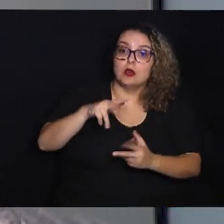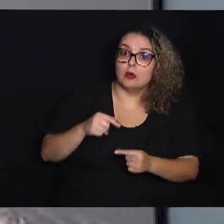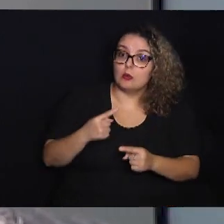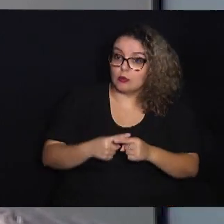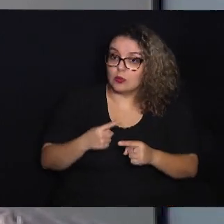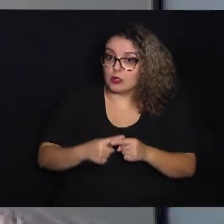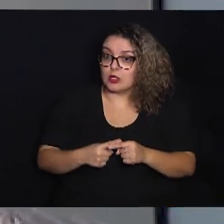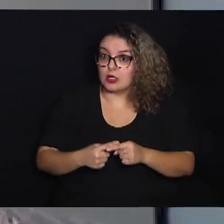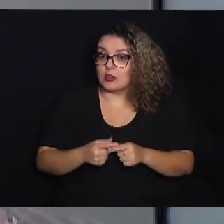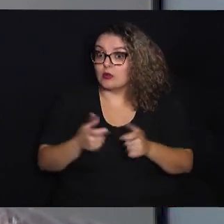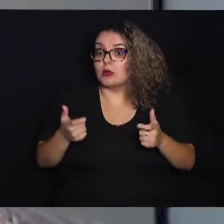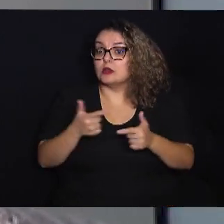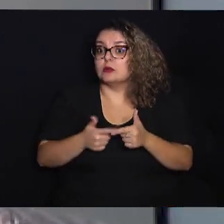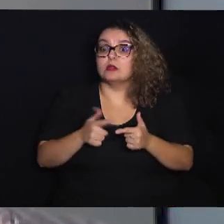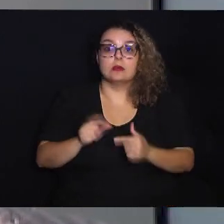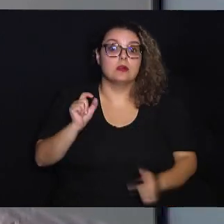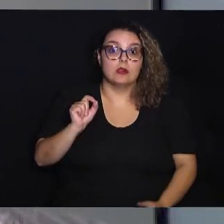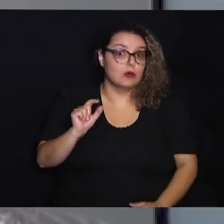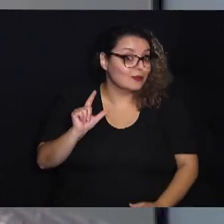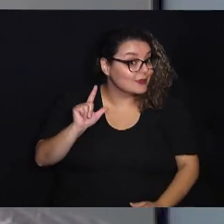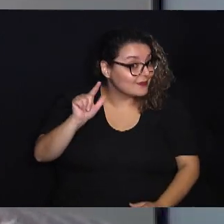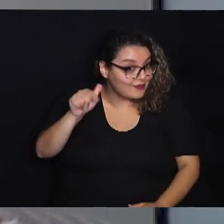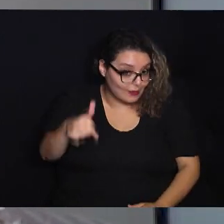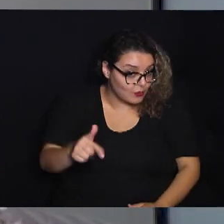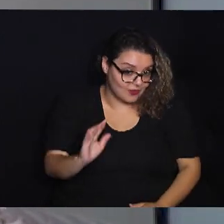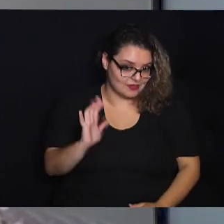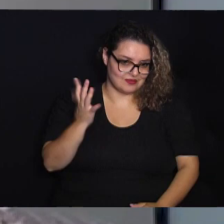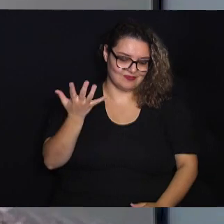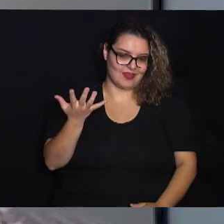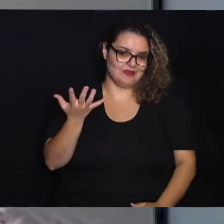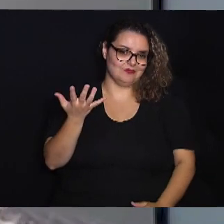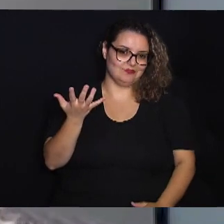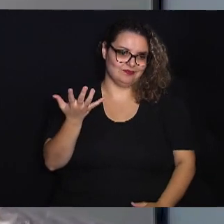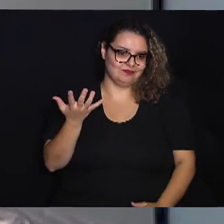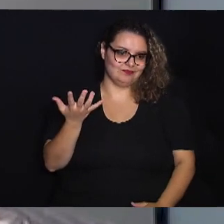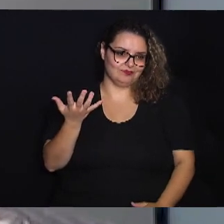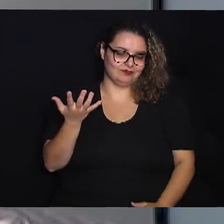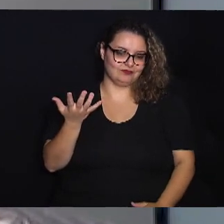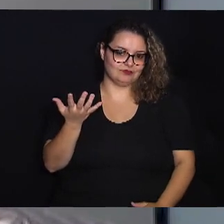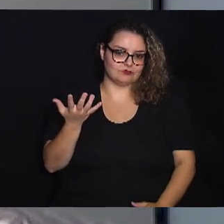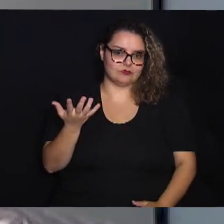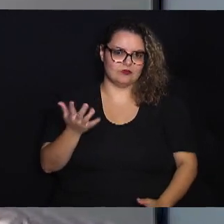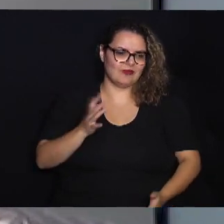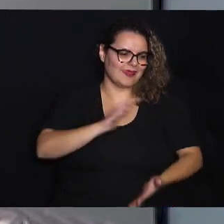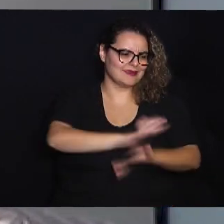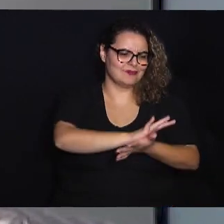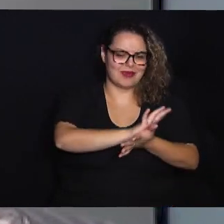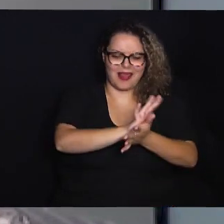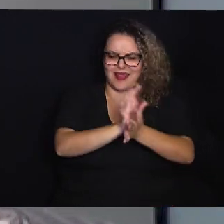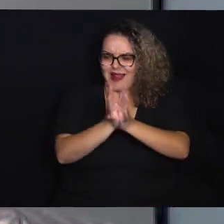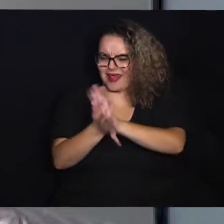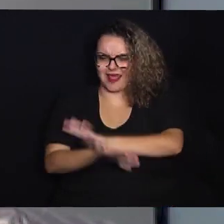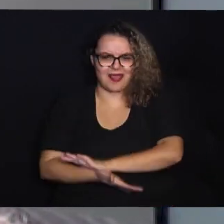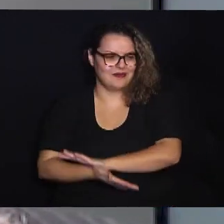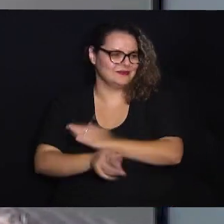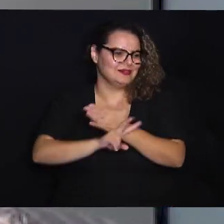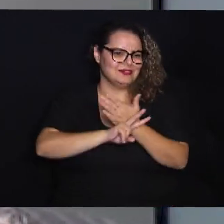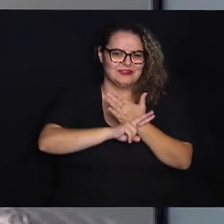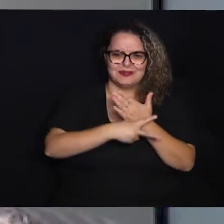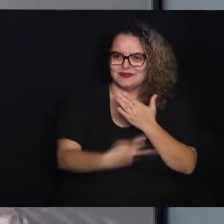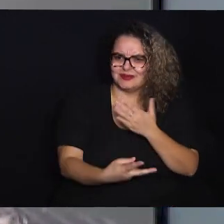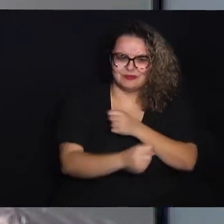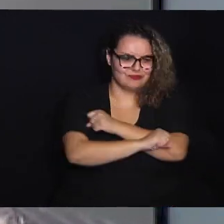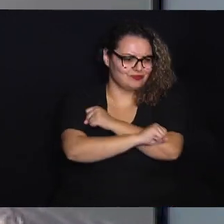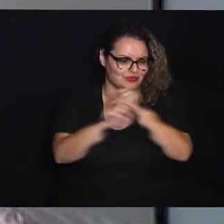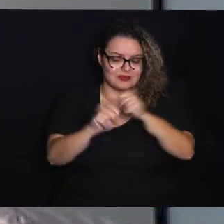equilibrar o planeta, porque a grande questão é o que acontece depois, né? Esses desastres,